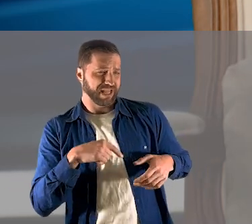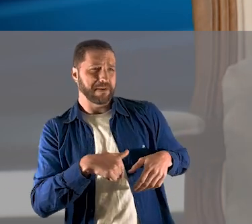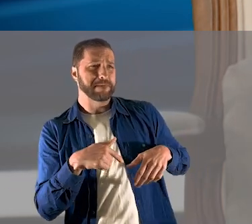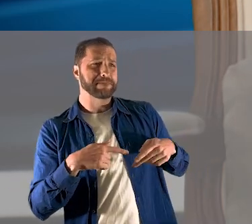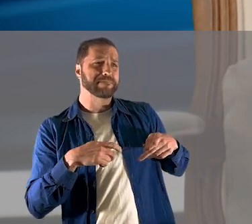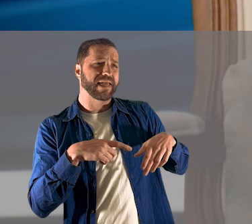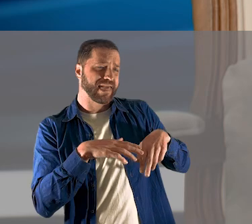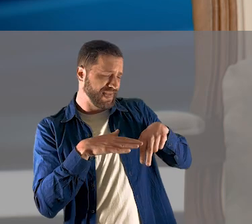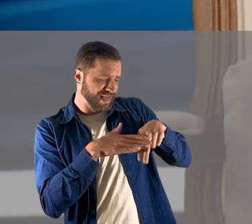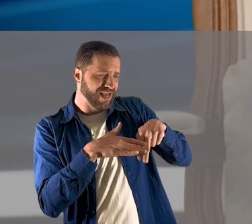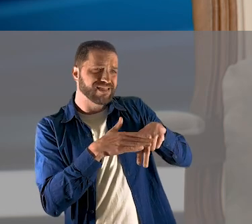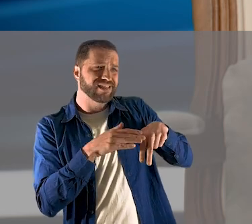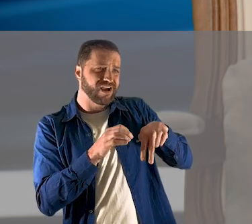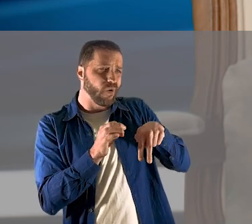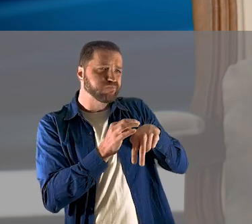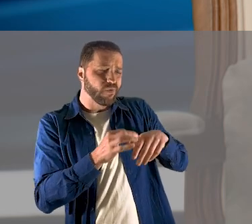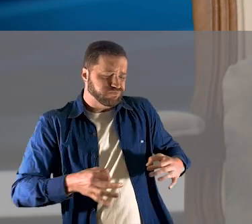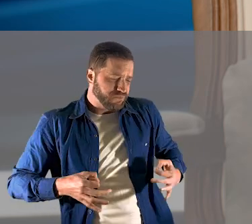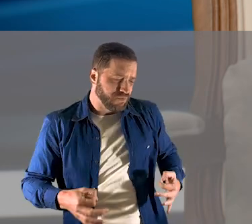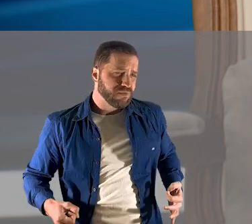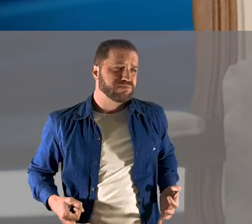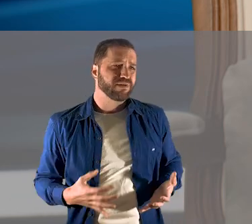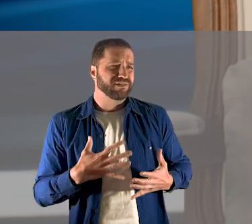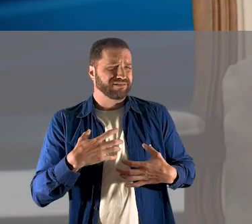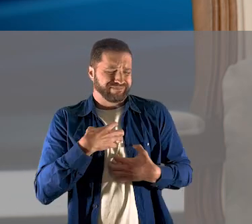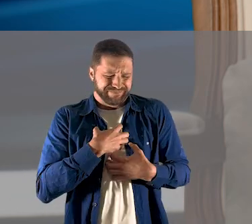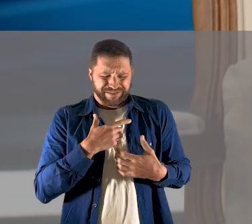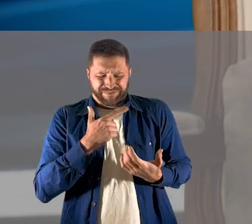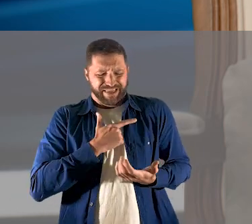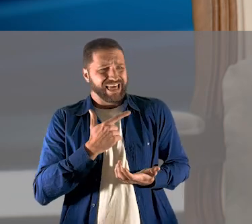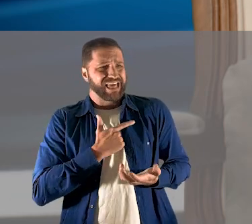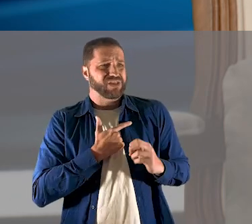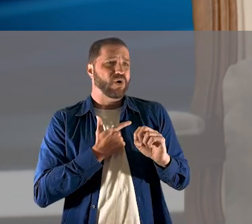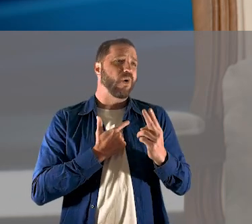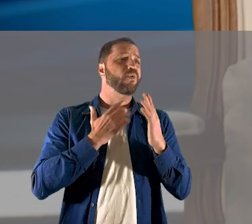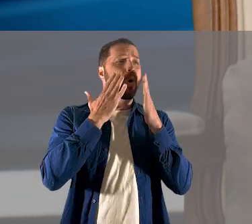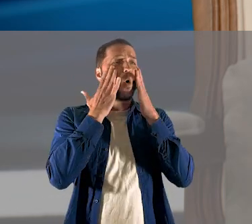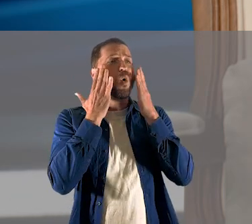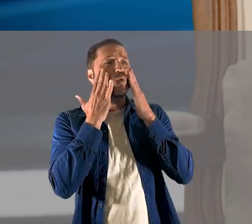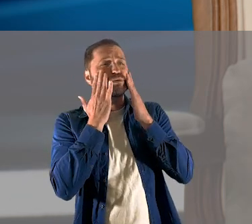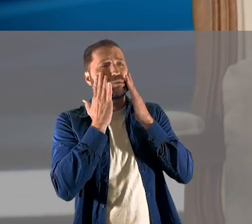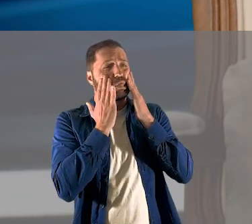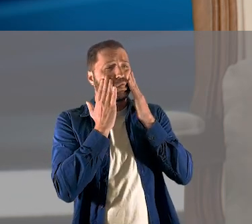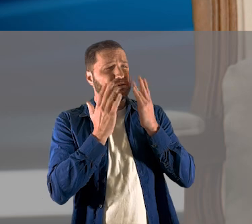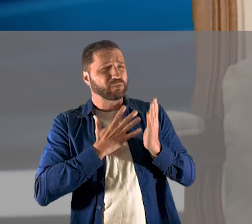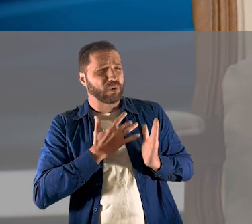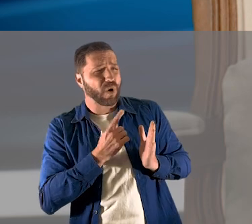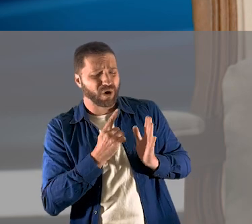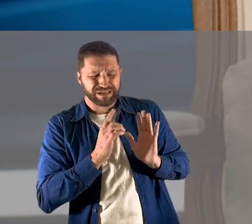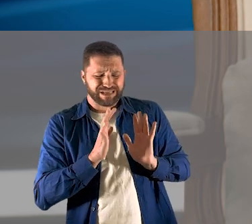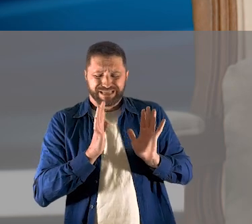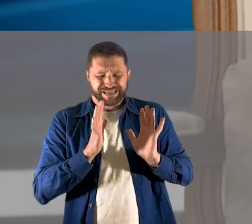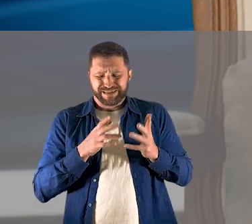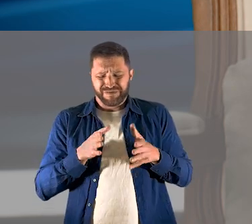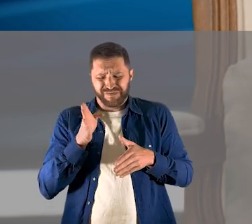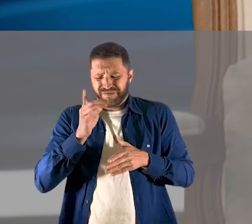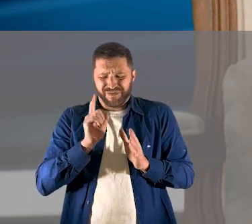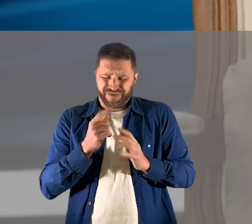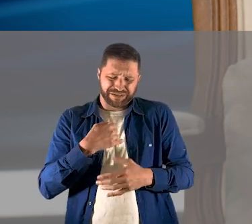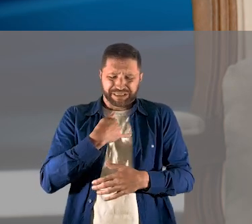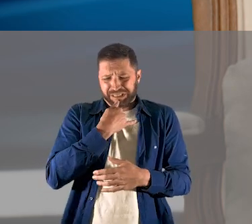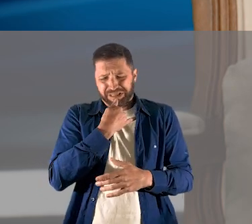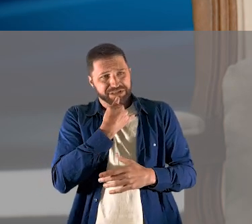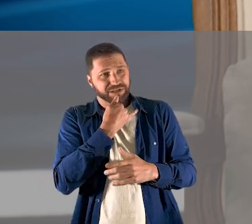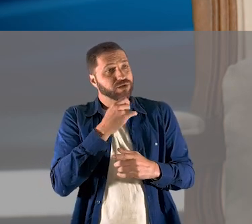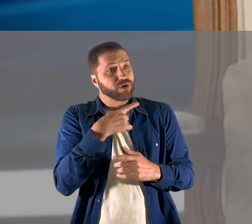incomoda ou algo que não deixa ela ser feliz com o corpo dela ou até com o rosto e a gente quer trazer então de volta